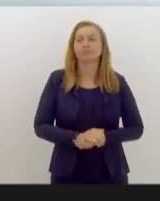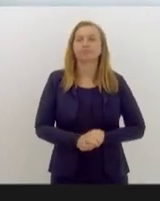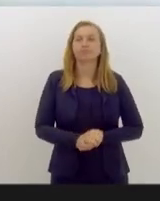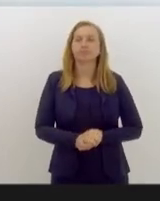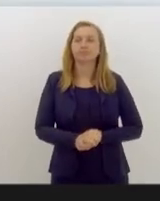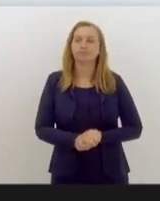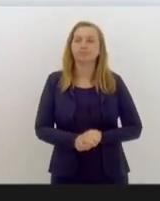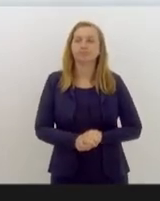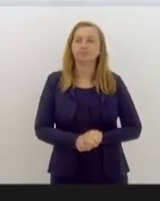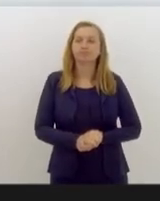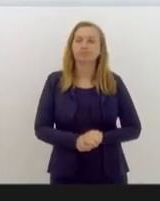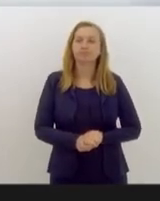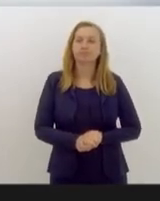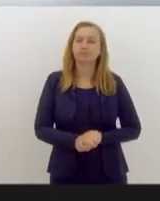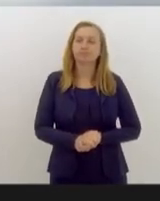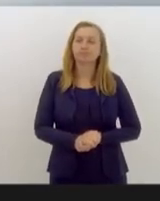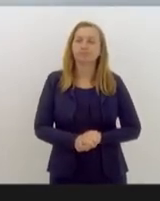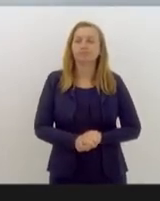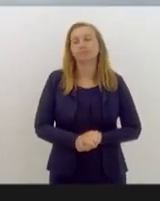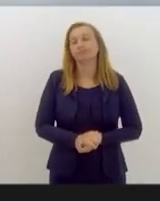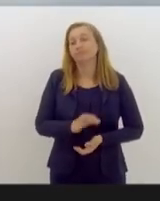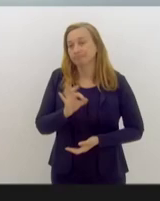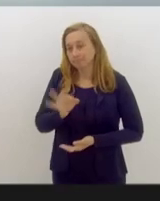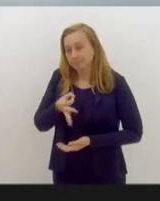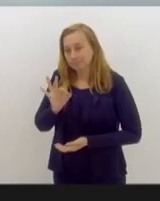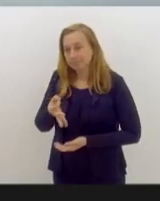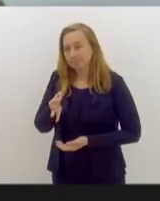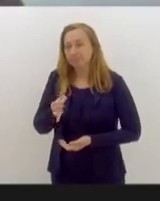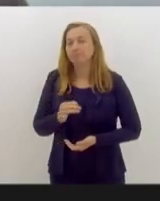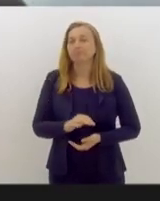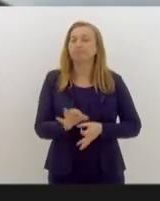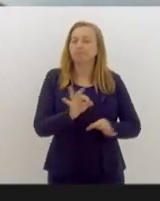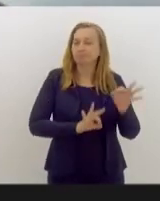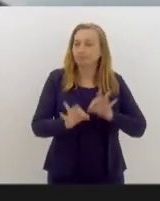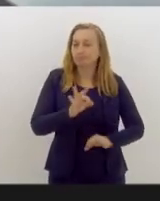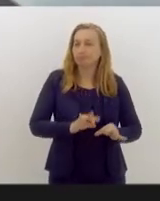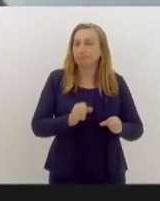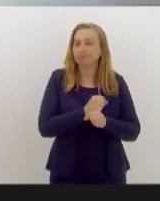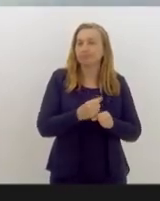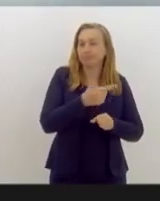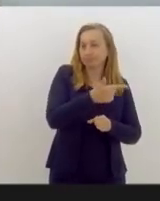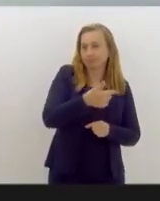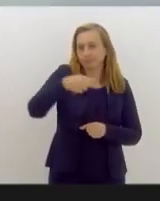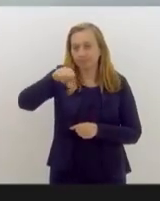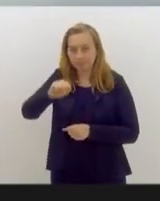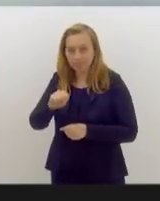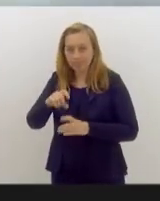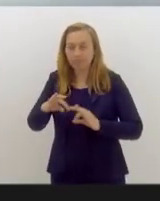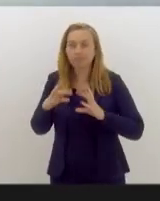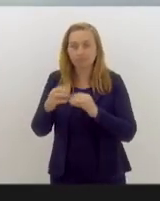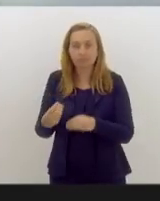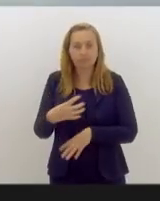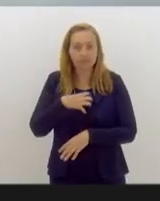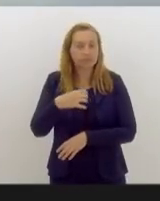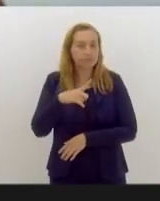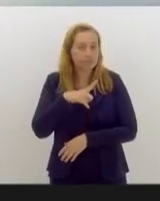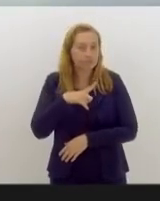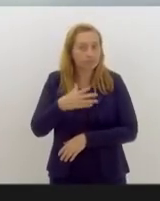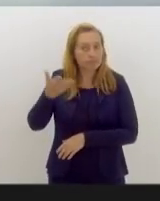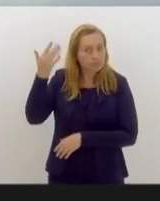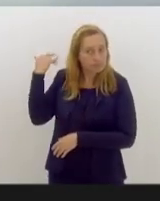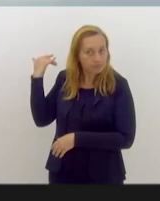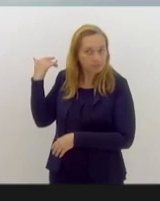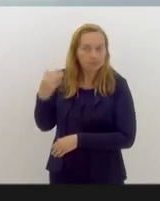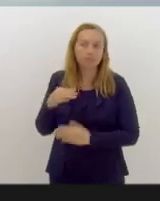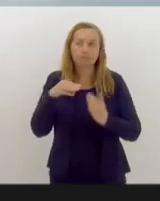Esse descuido, lógico que o anexo foi elaborado em 2018 e fazia todo sentido naquela época estabelecer